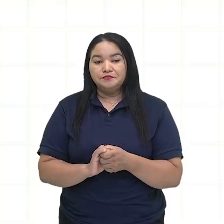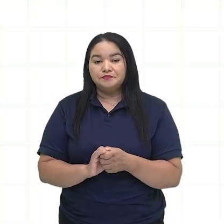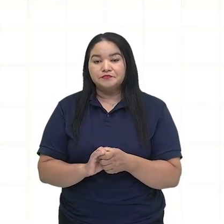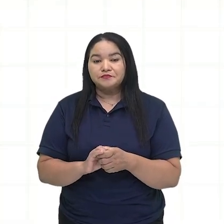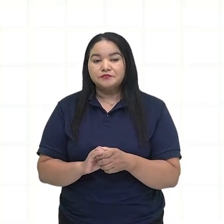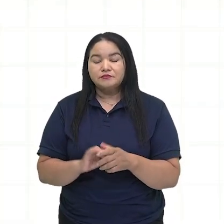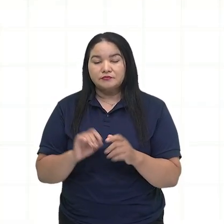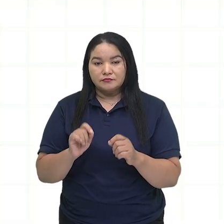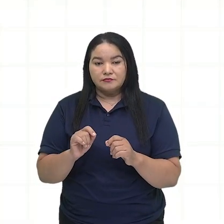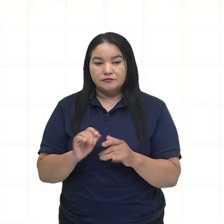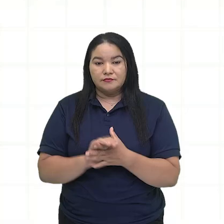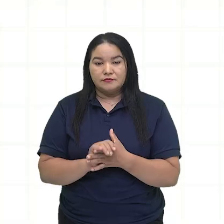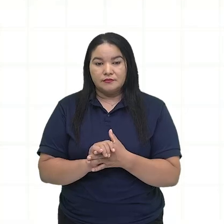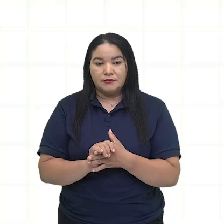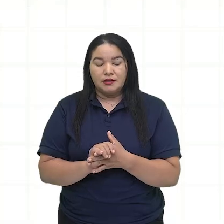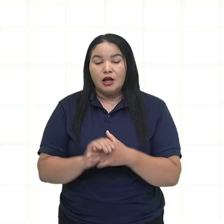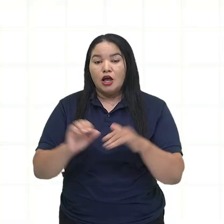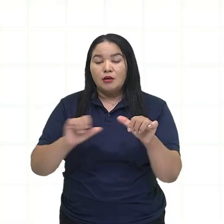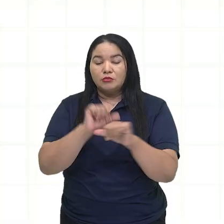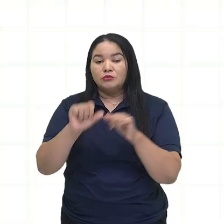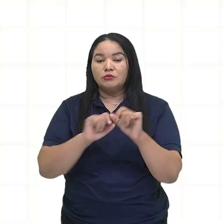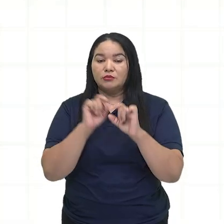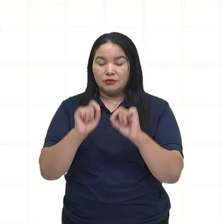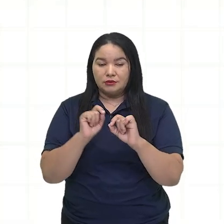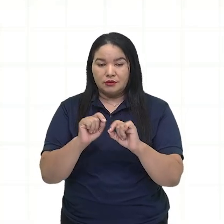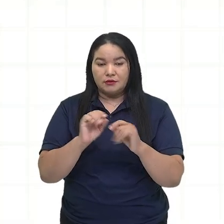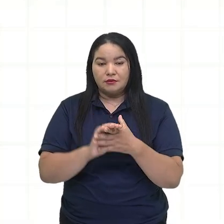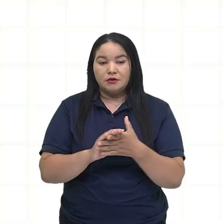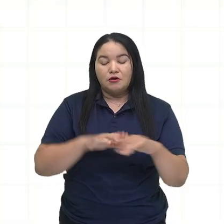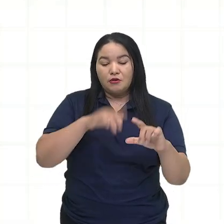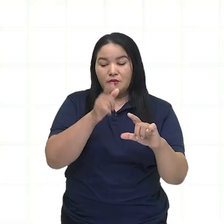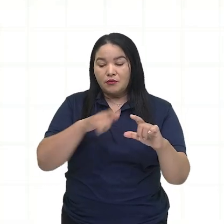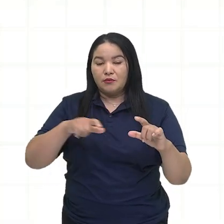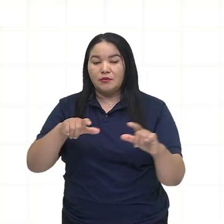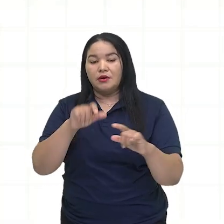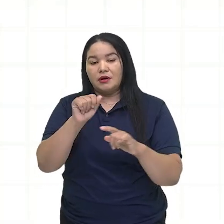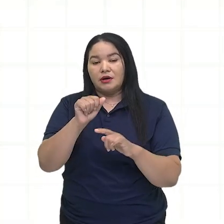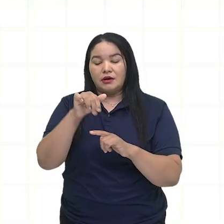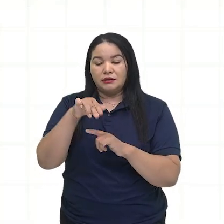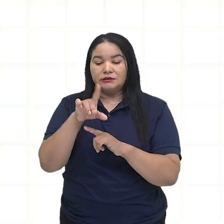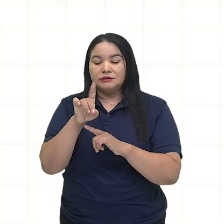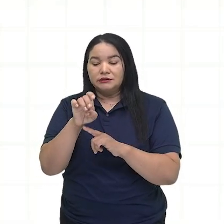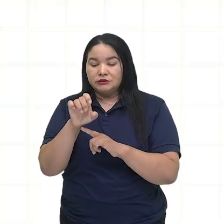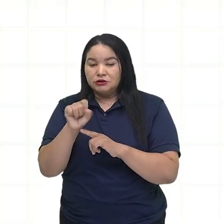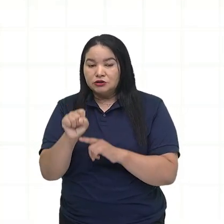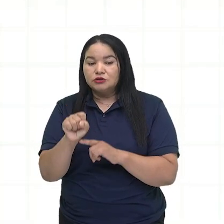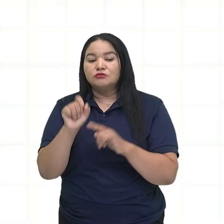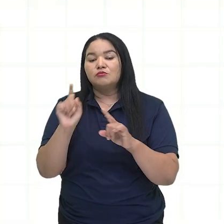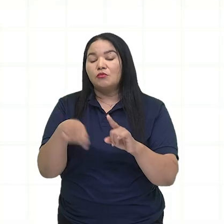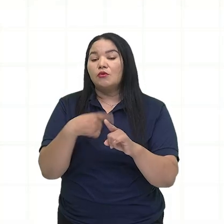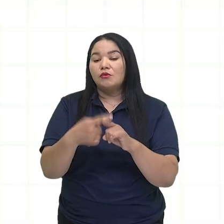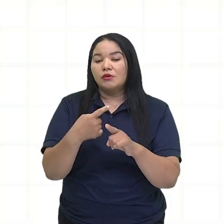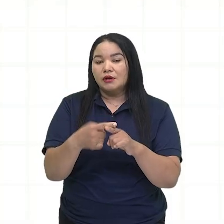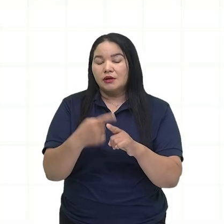o levantamento dos Andes, por que ocorreu o levantamento dos Andes? Porque as